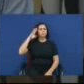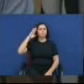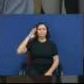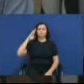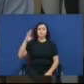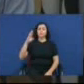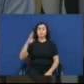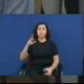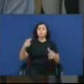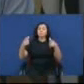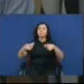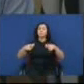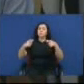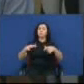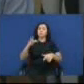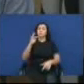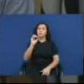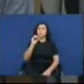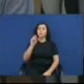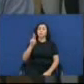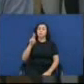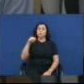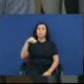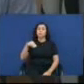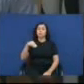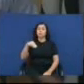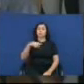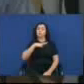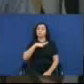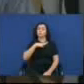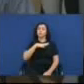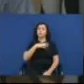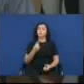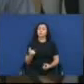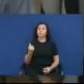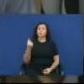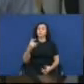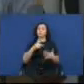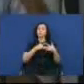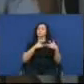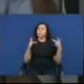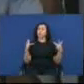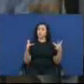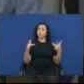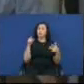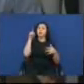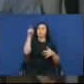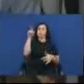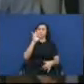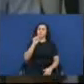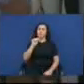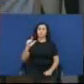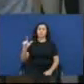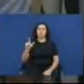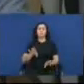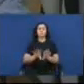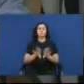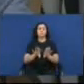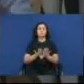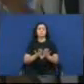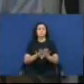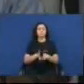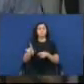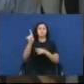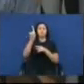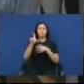protagonista e cedia o Fórum Municipal de Economia Solidária. Acontece lá na FAAL, por disposição